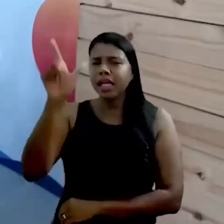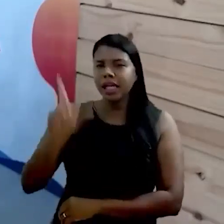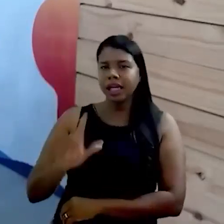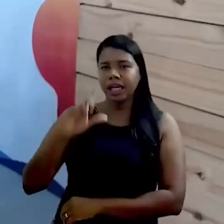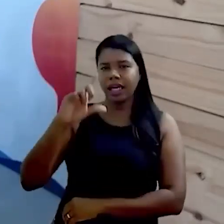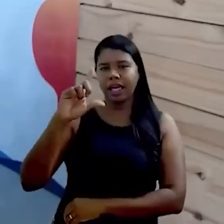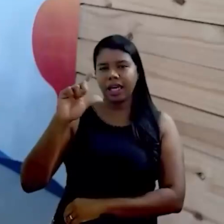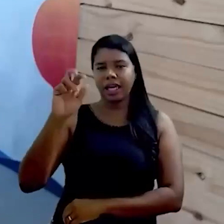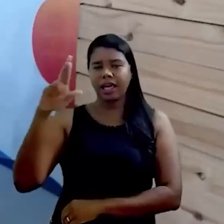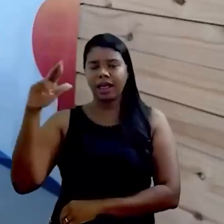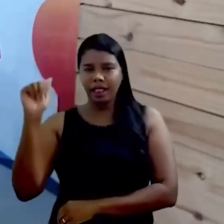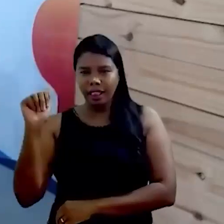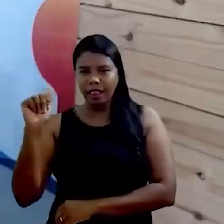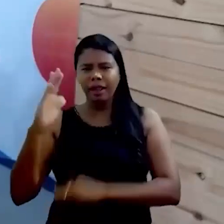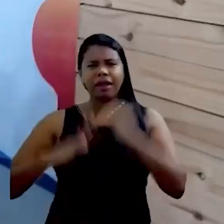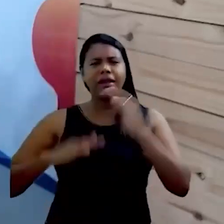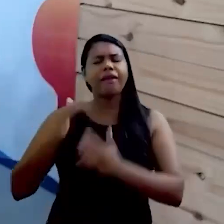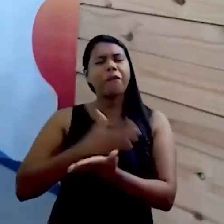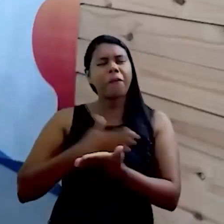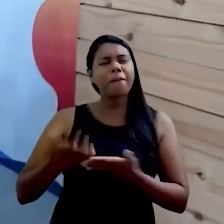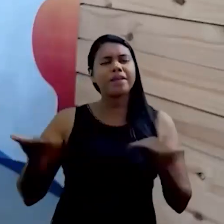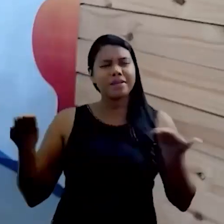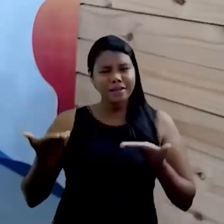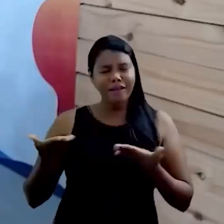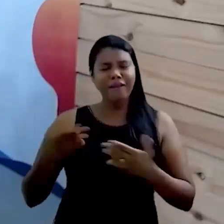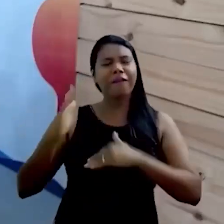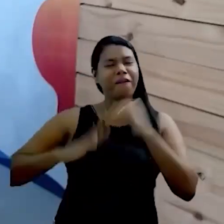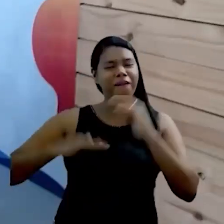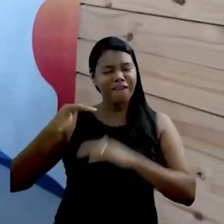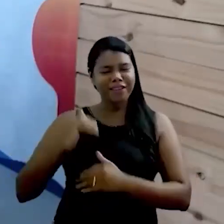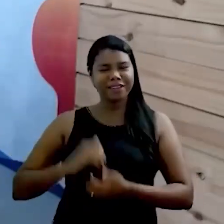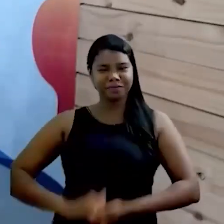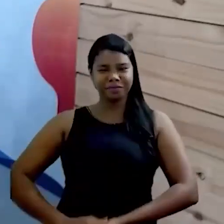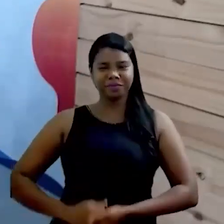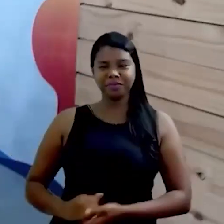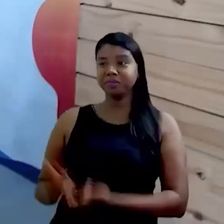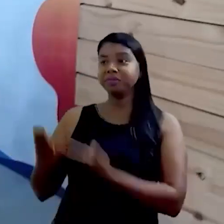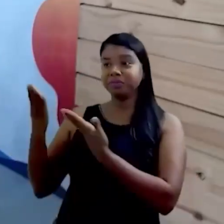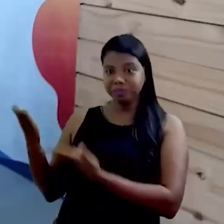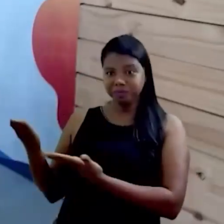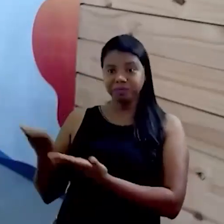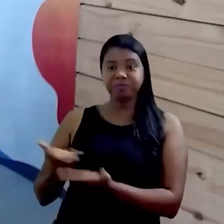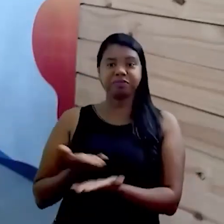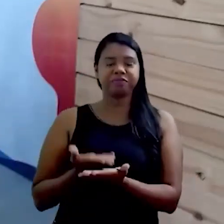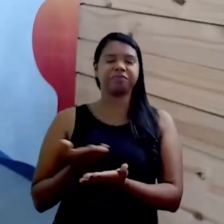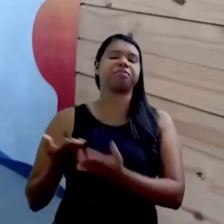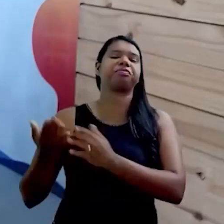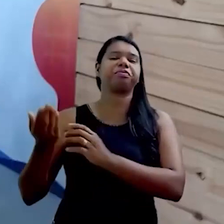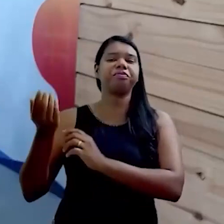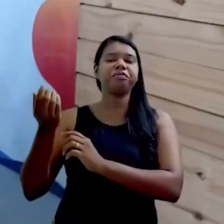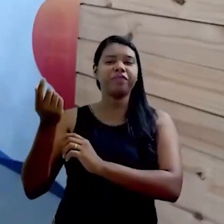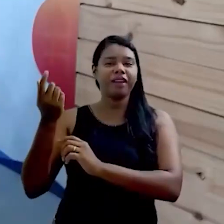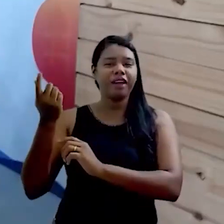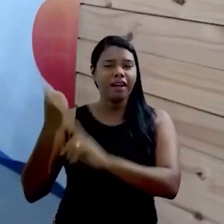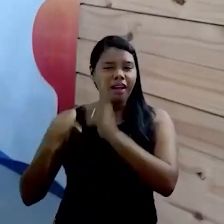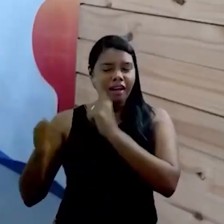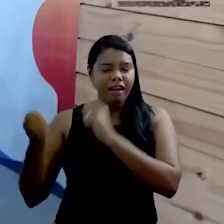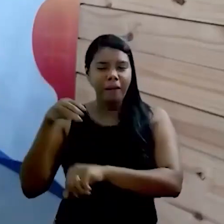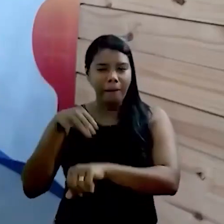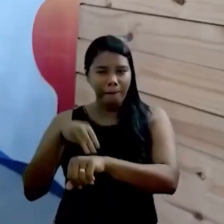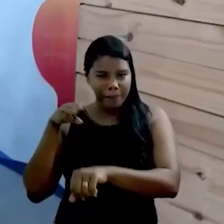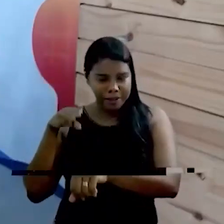o pessoal e o profissional. Mas vamos começar com o profissional, né? Vamos. Sou graduada em Administração e Relações Internacionais, com mestrado